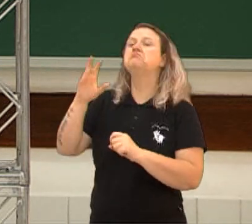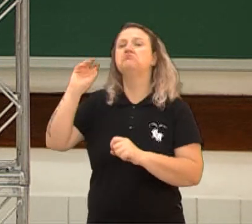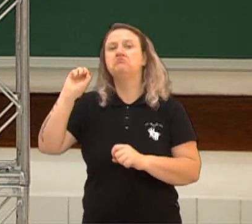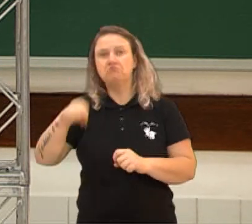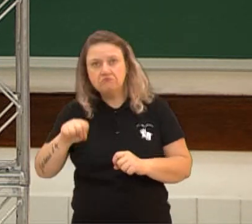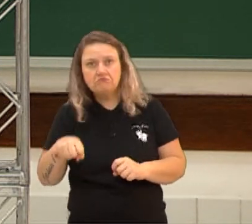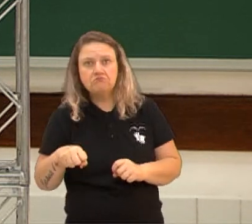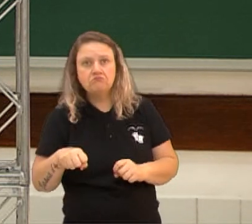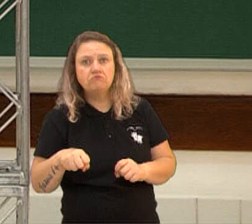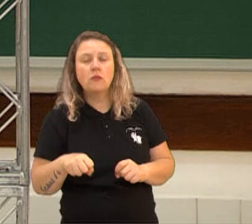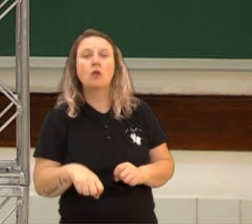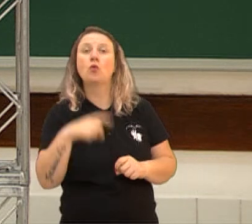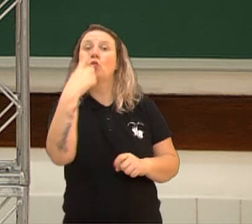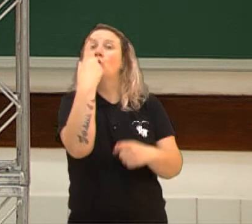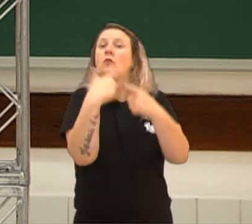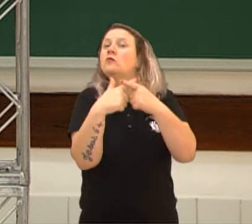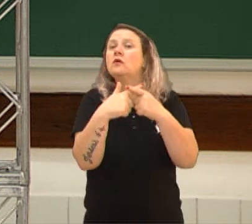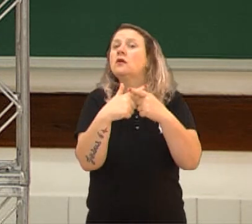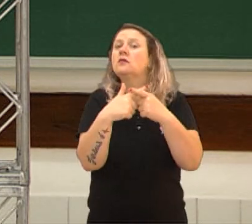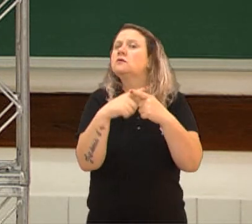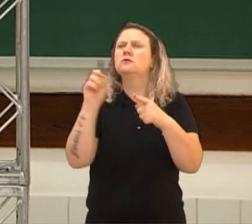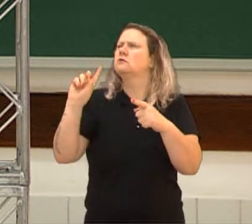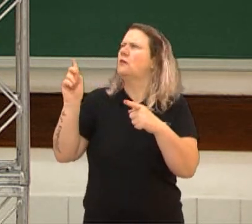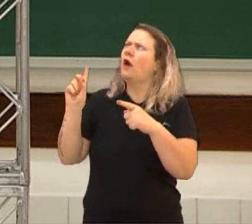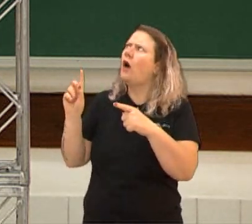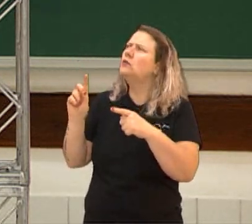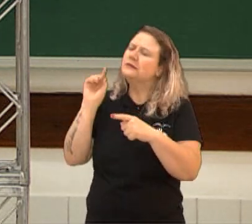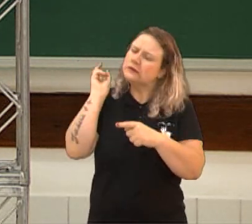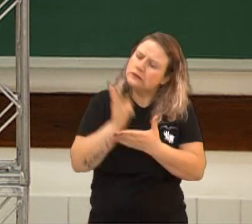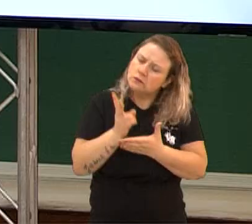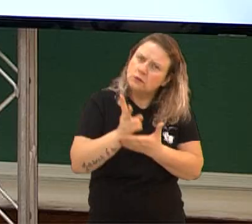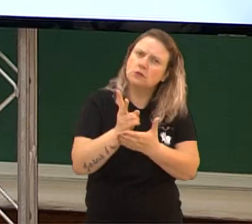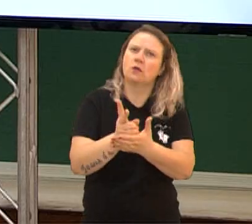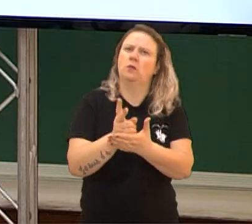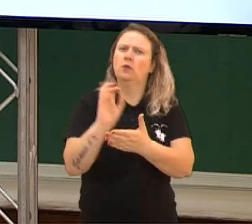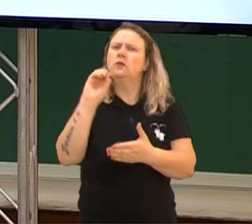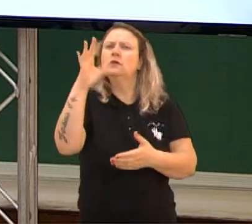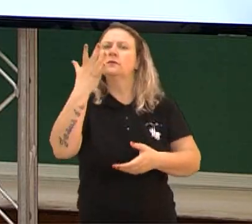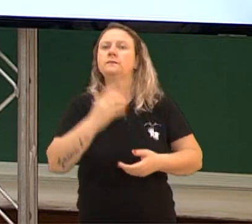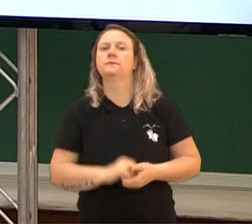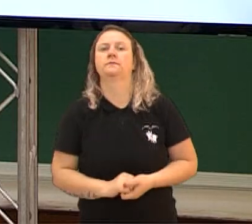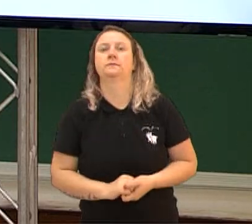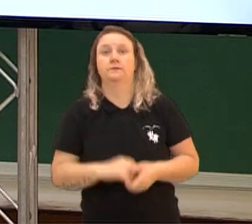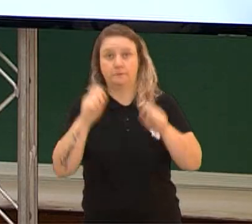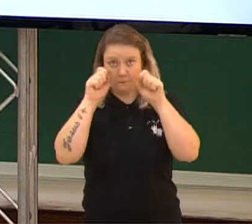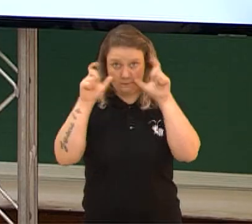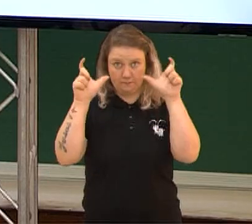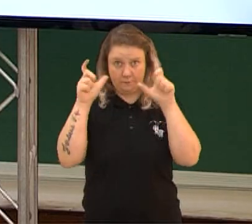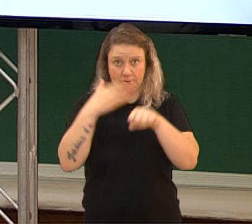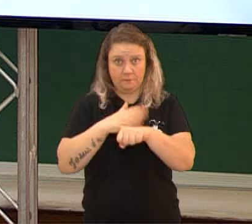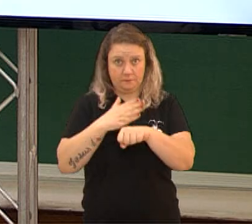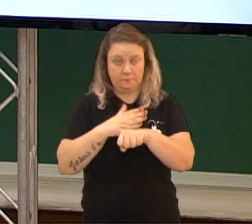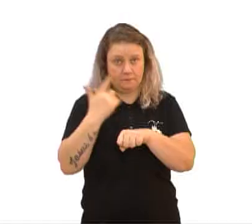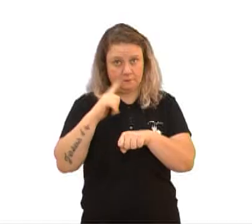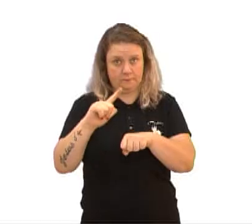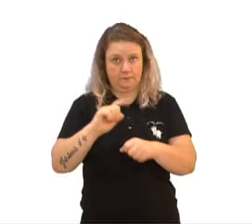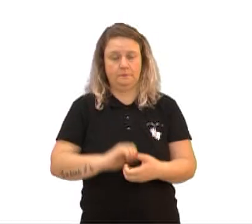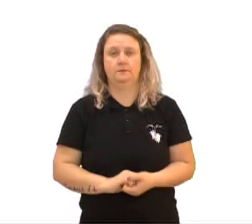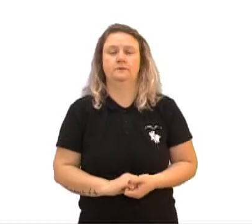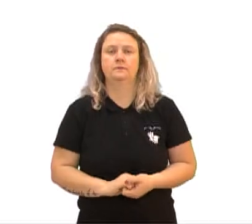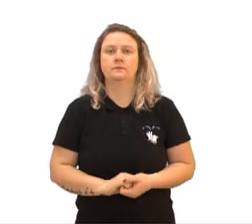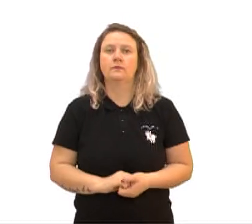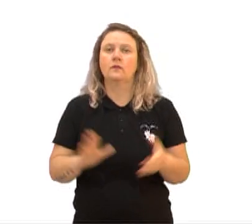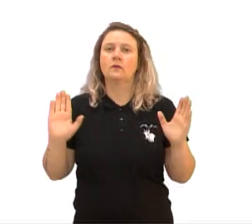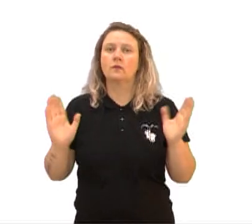vez? Não. Isso acontece regularmente. Tá certo? Então preste atenção para você conseguir fazer aqui. Então o que eu vou fazer? Eu